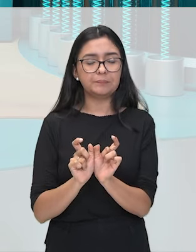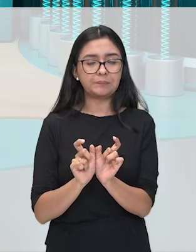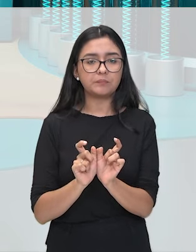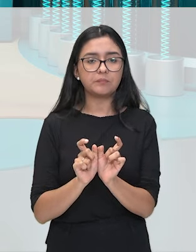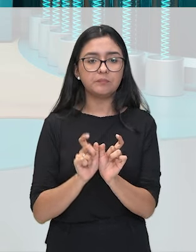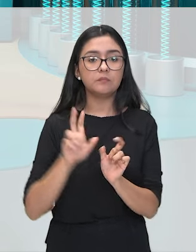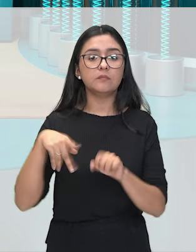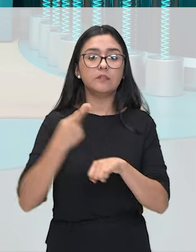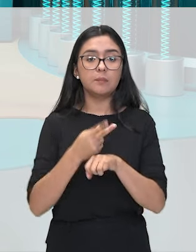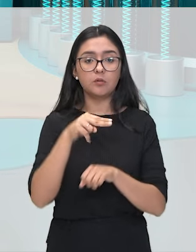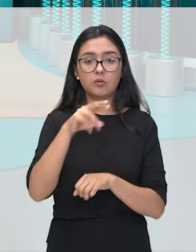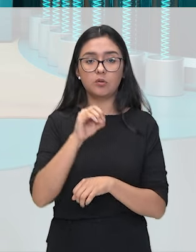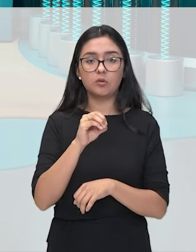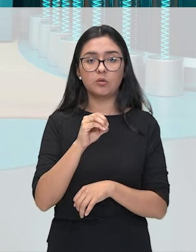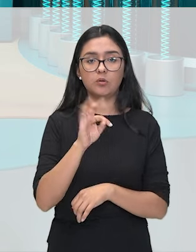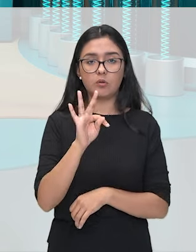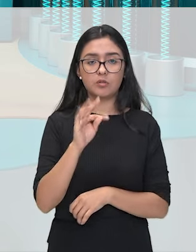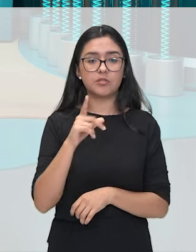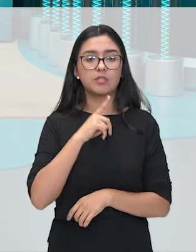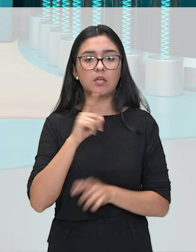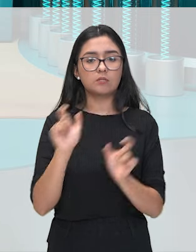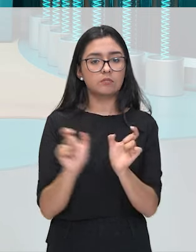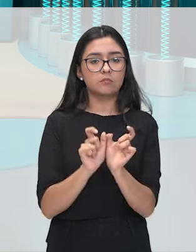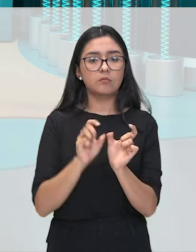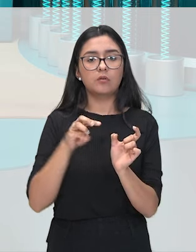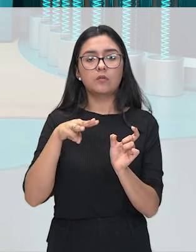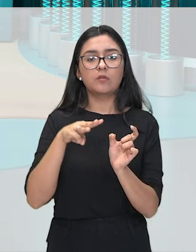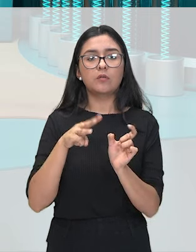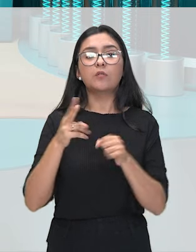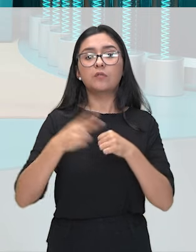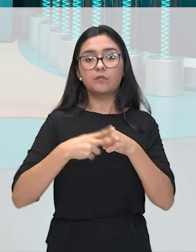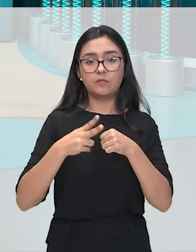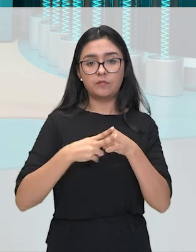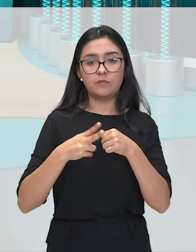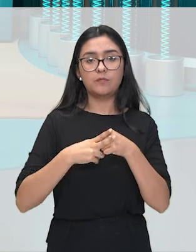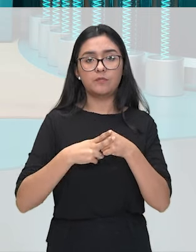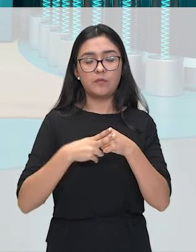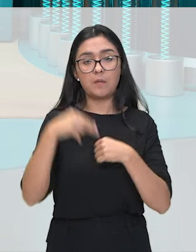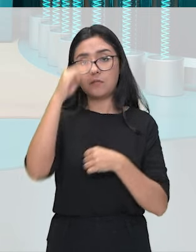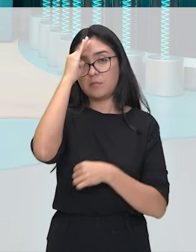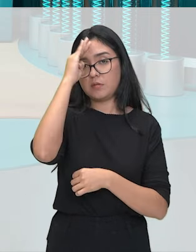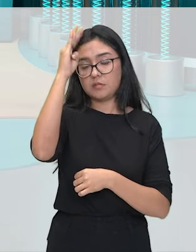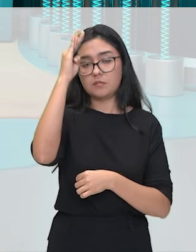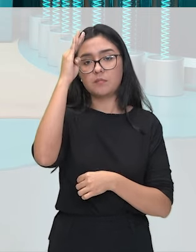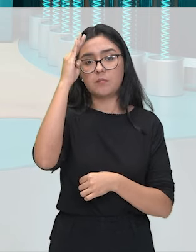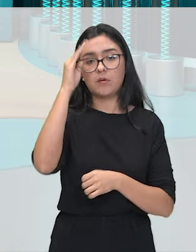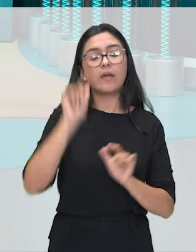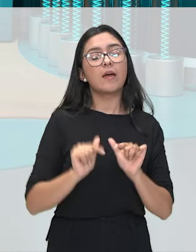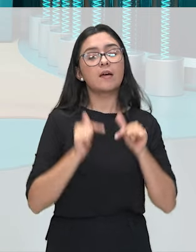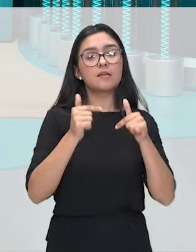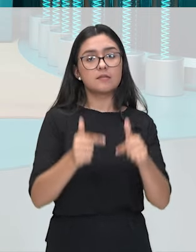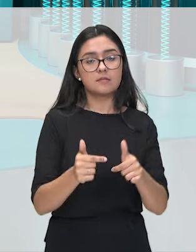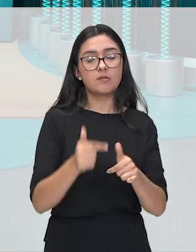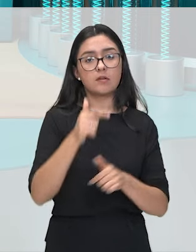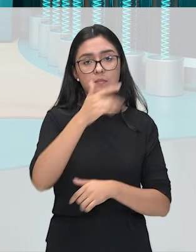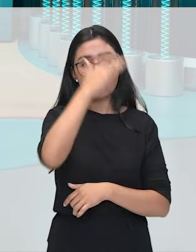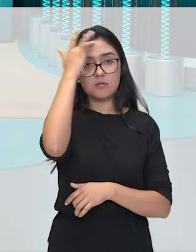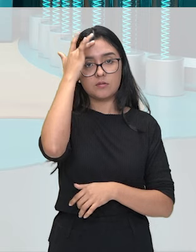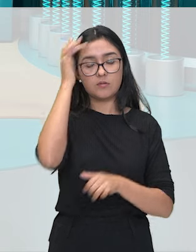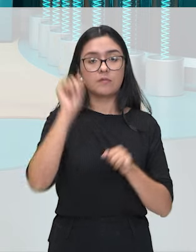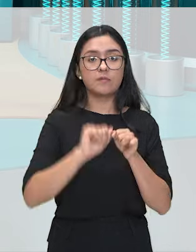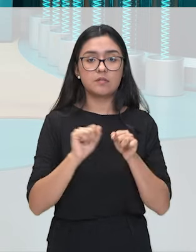após not nós temos o verb que é o verbo principal que é a ação que a pessoa vai realizar